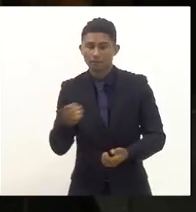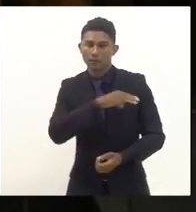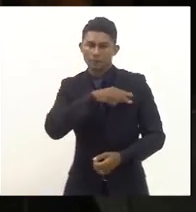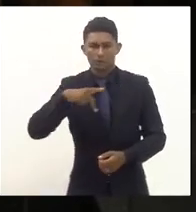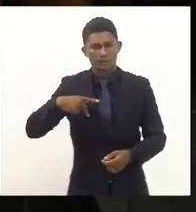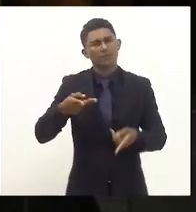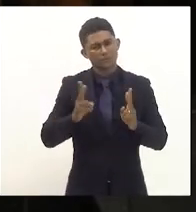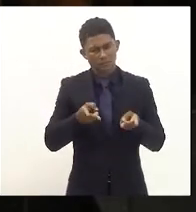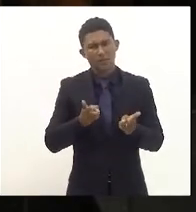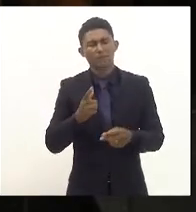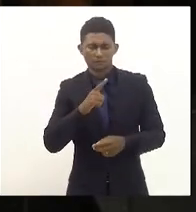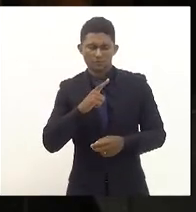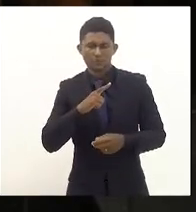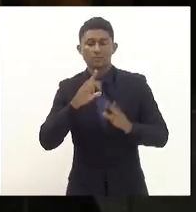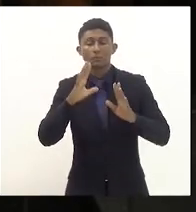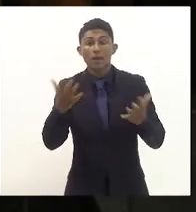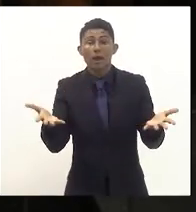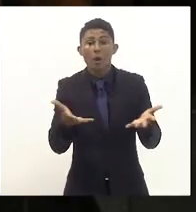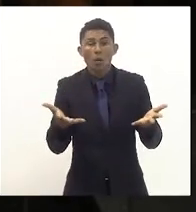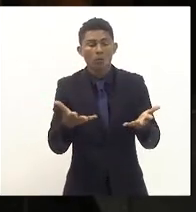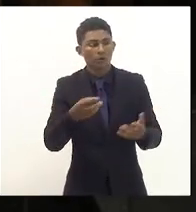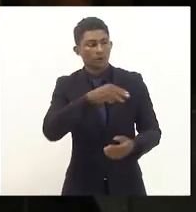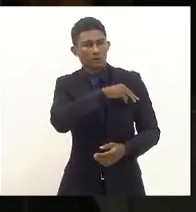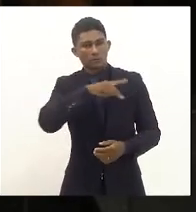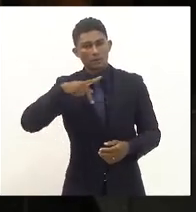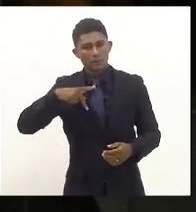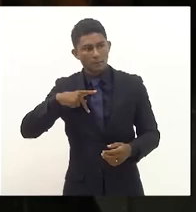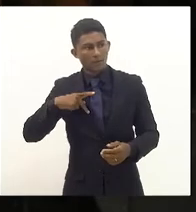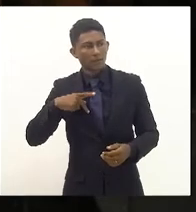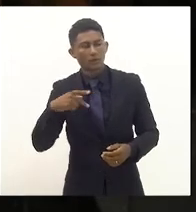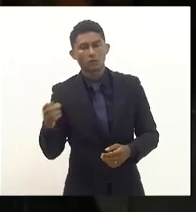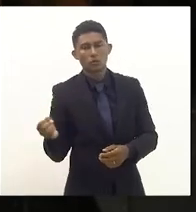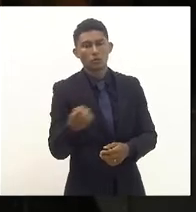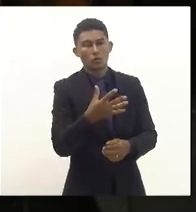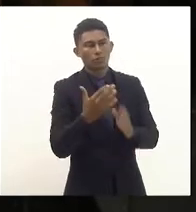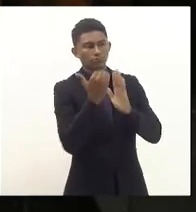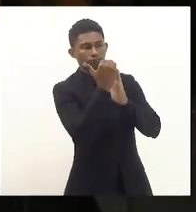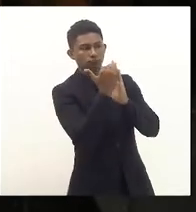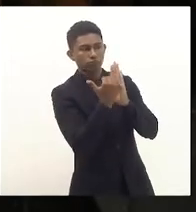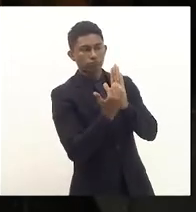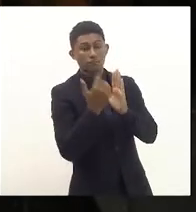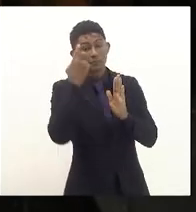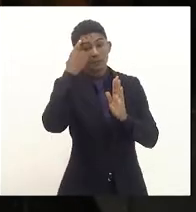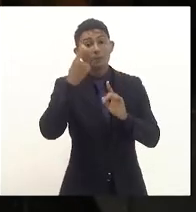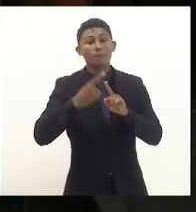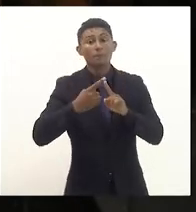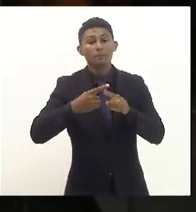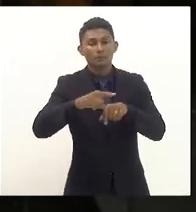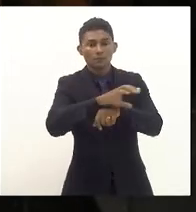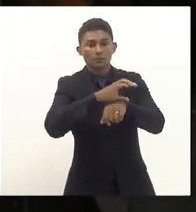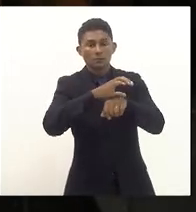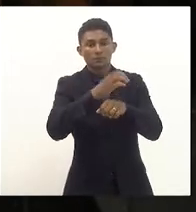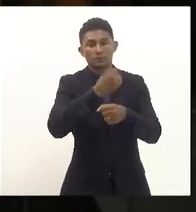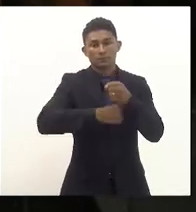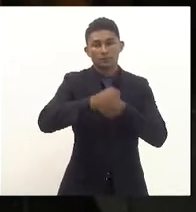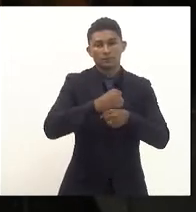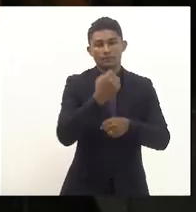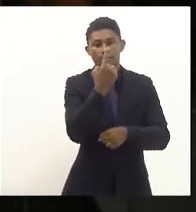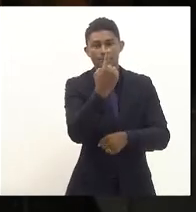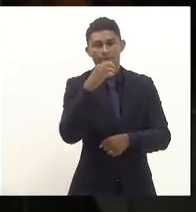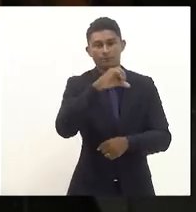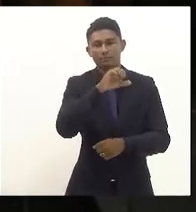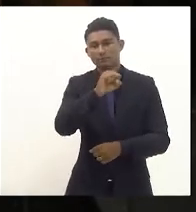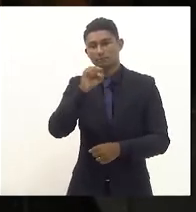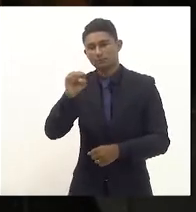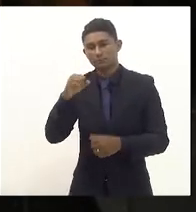sempre mas o viés atual do Ministério Público surge com a construção de 88 então eu fiquei muito issimo feliz eu queria saudar o